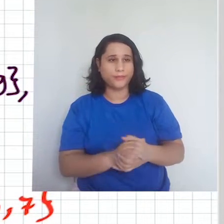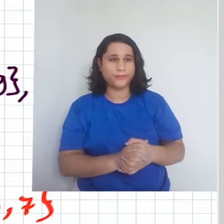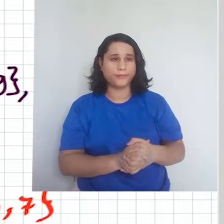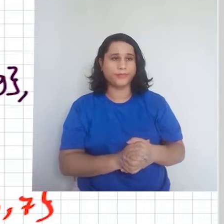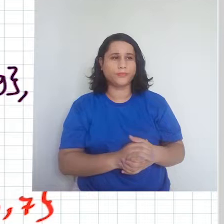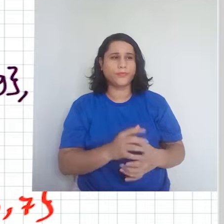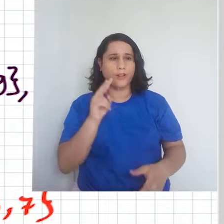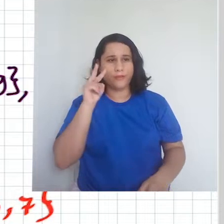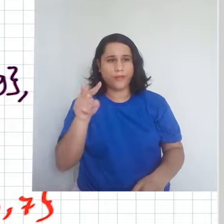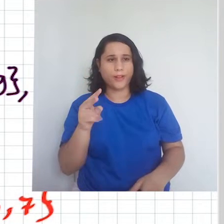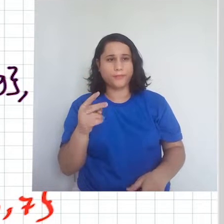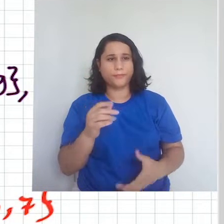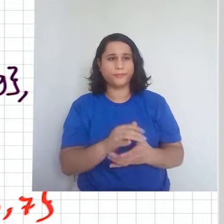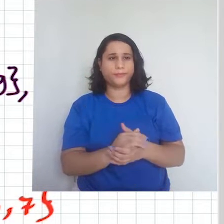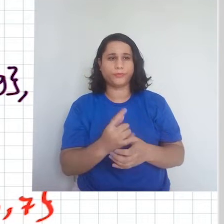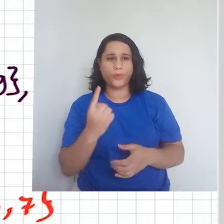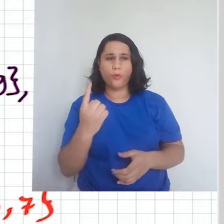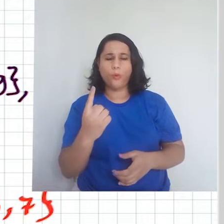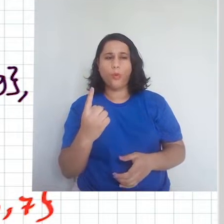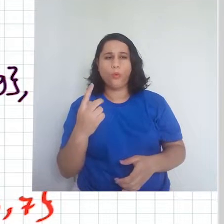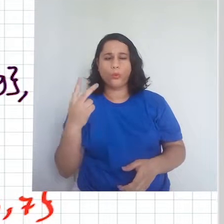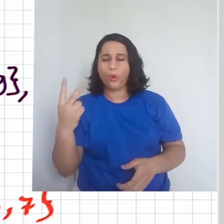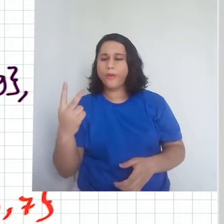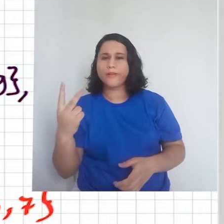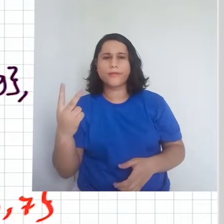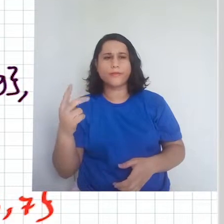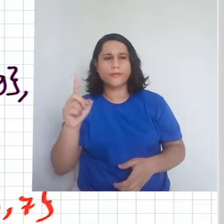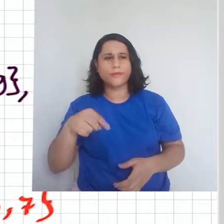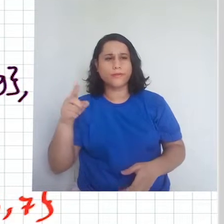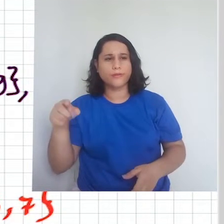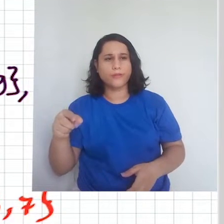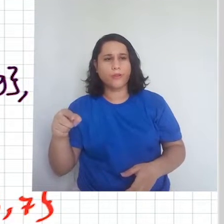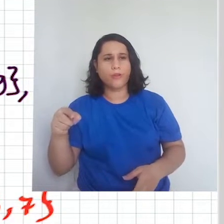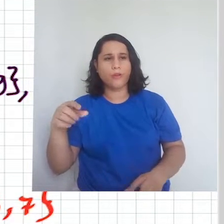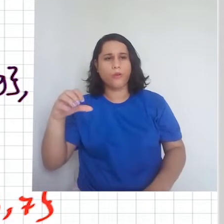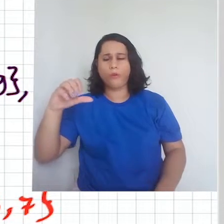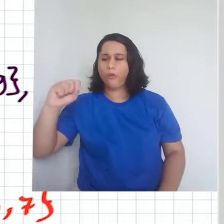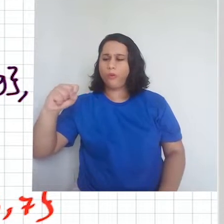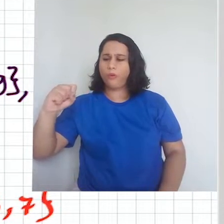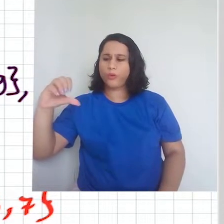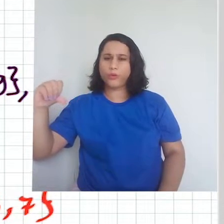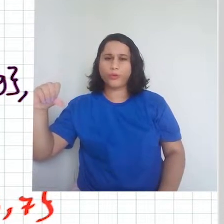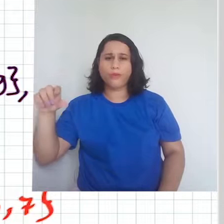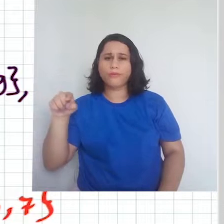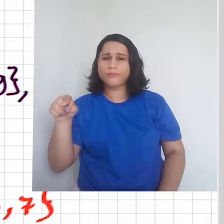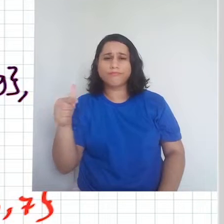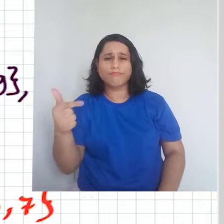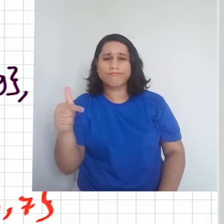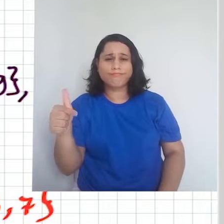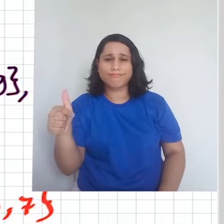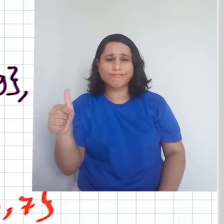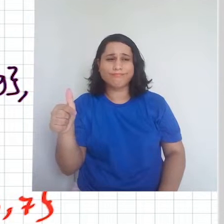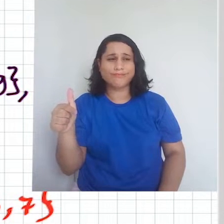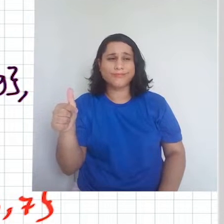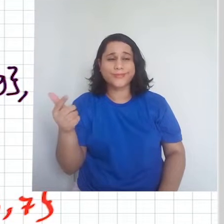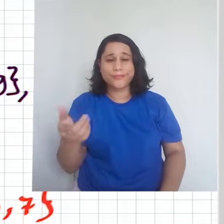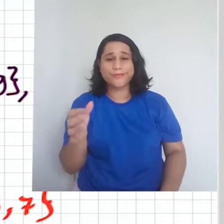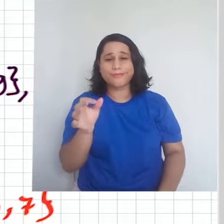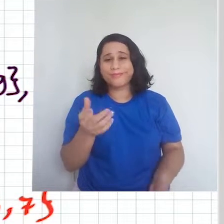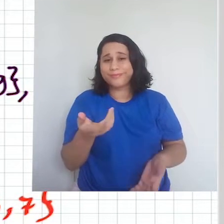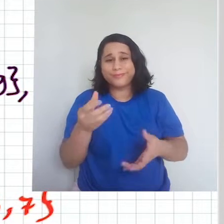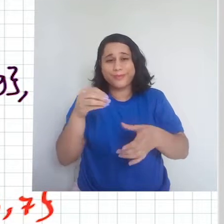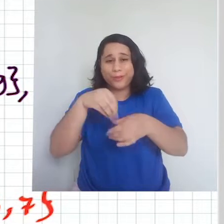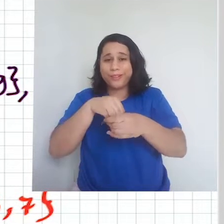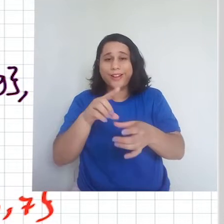A? 1, 2, 8 e 9. O 8 e o 9 não apareceram, então ele não está dentro.